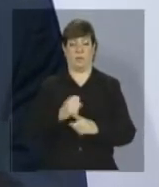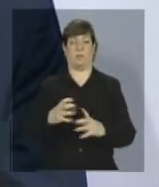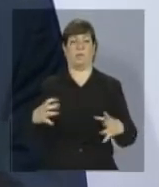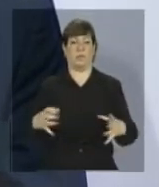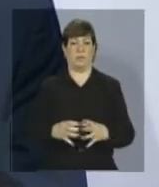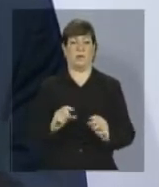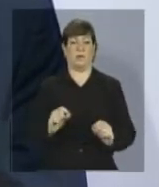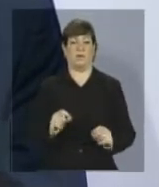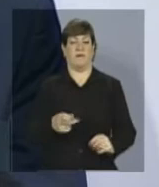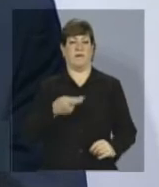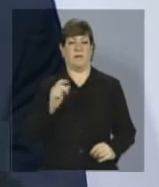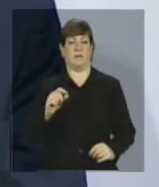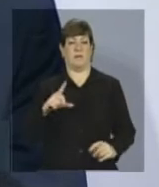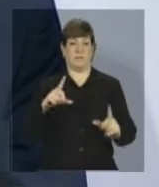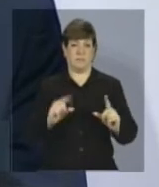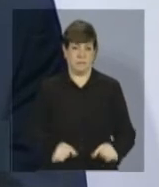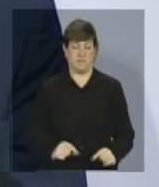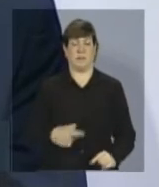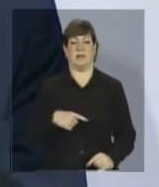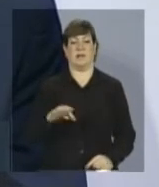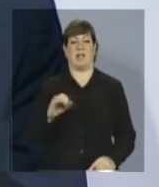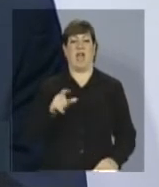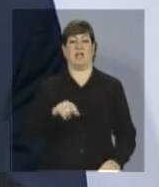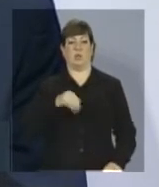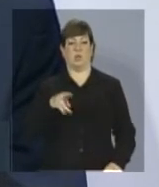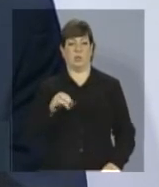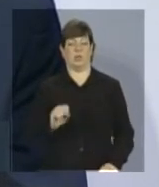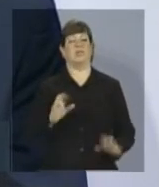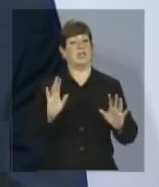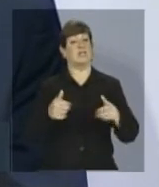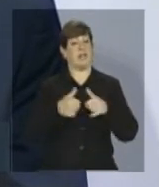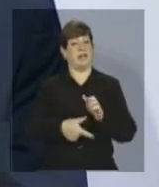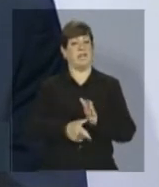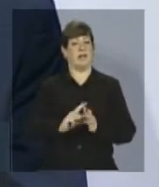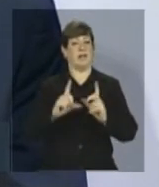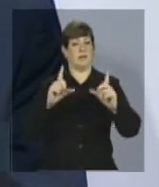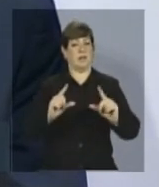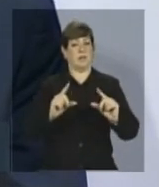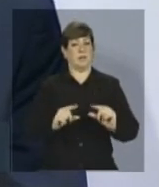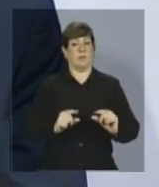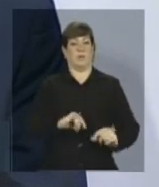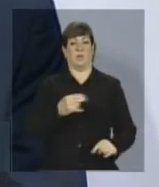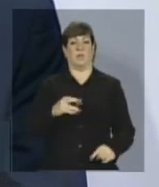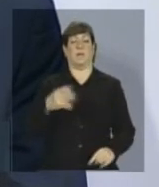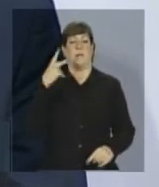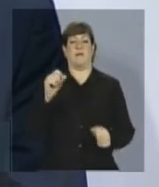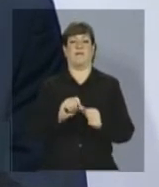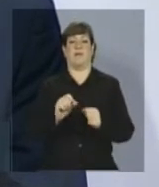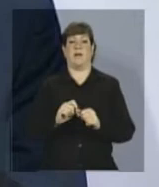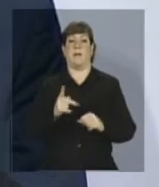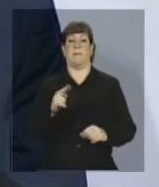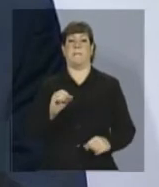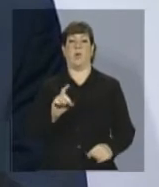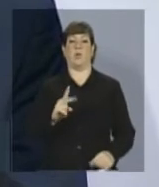taxa básica de juros, da Selic, já estávamos reduzindo juros para a produção da agricultura familiar.